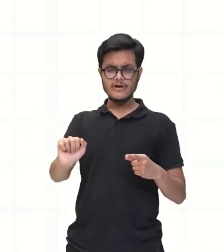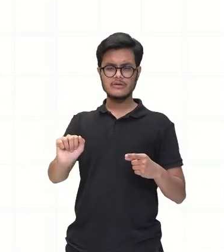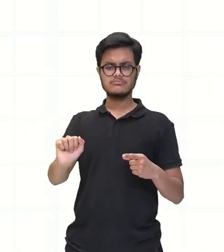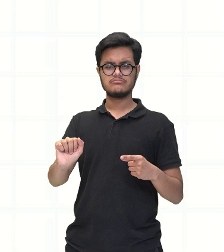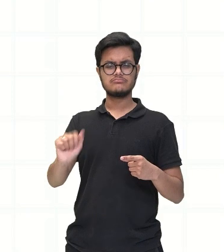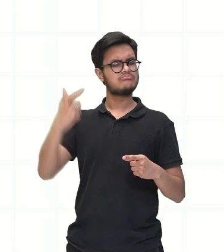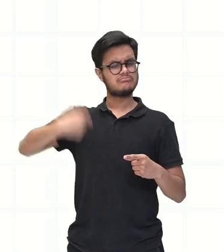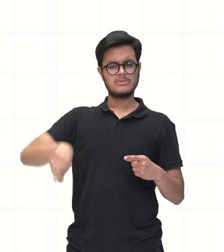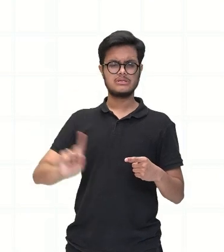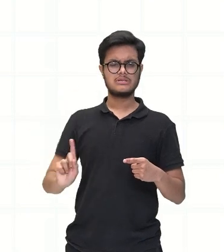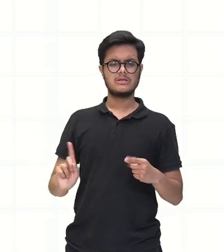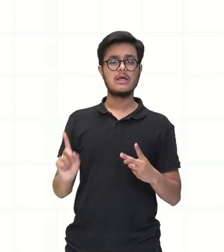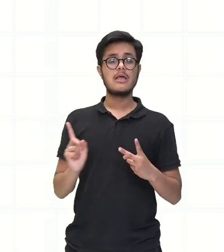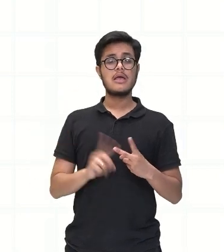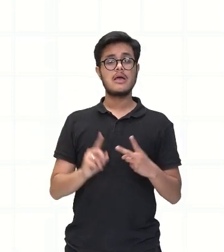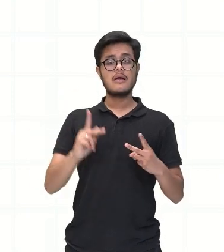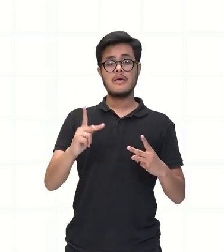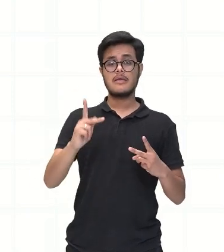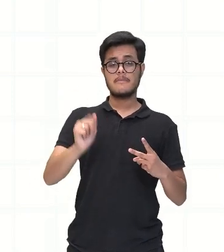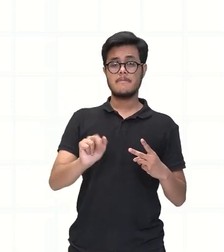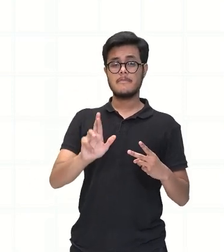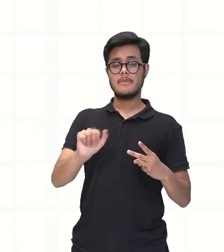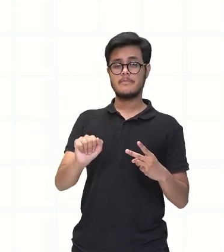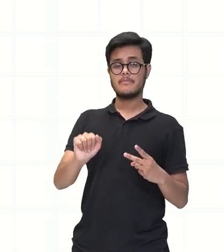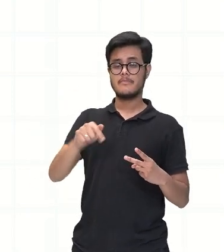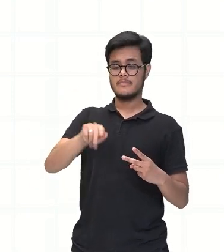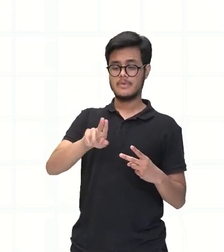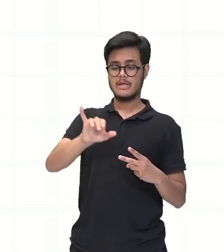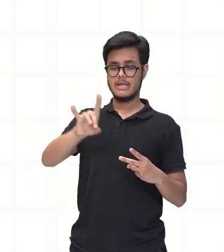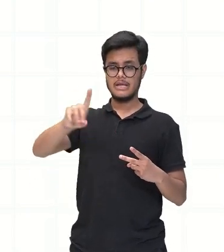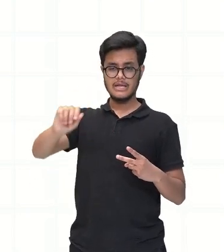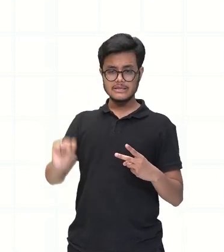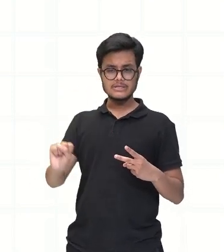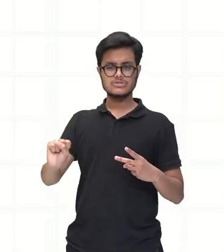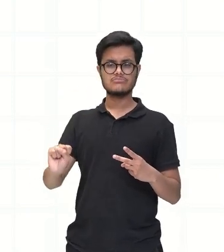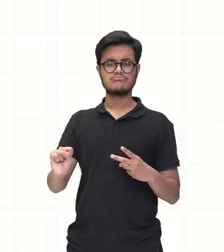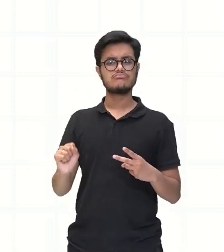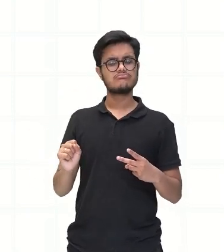girassol. A palavra manda-chuva, também